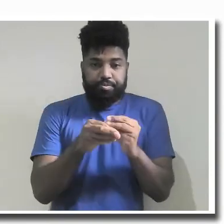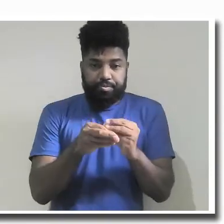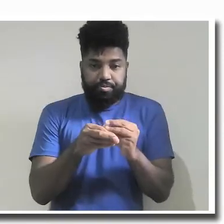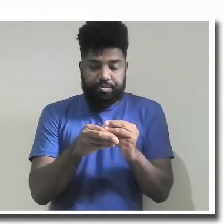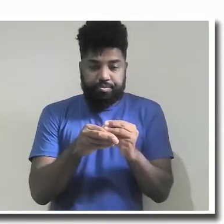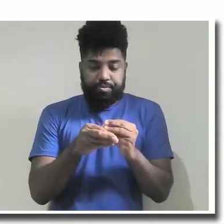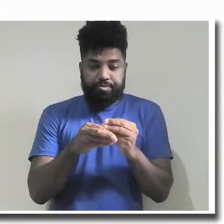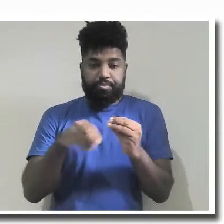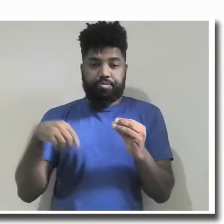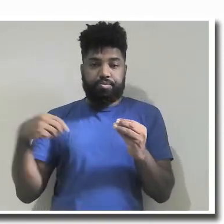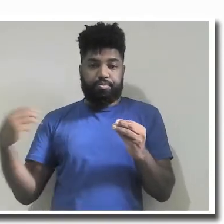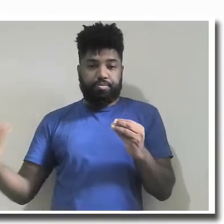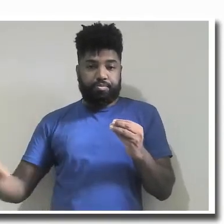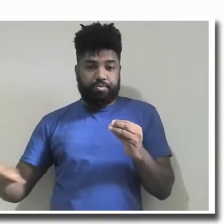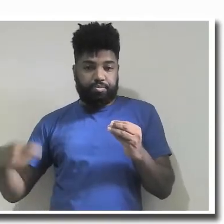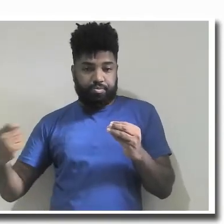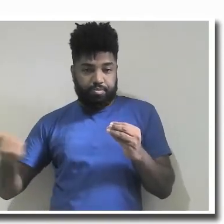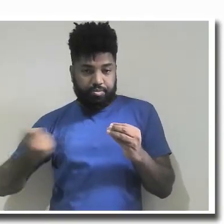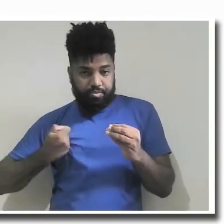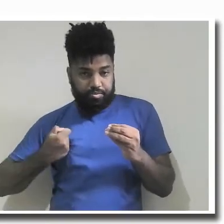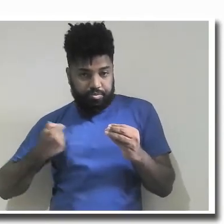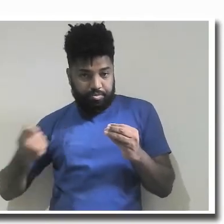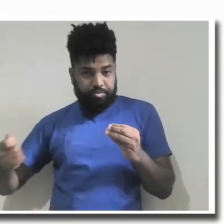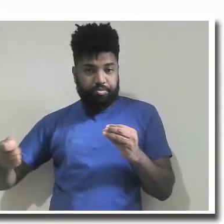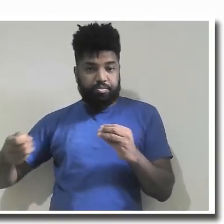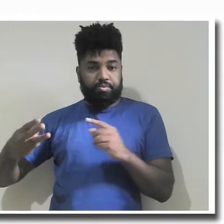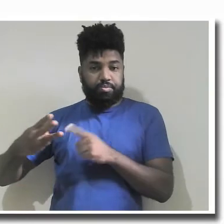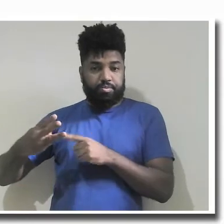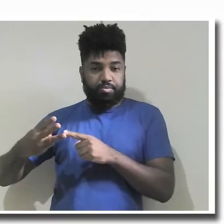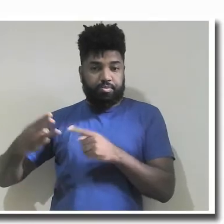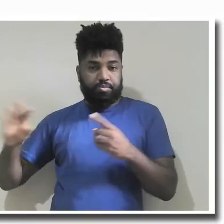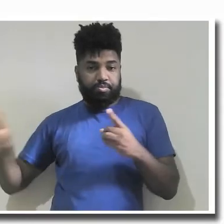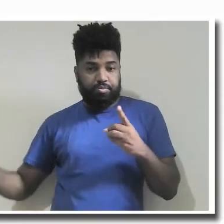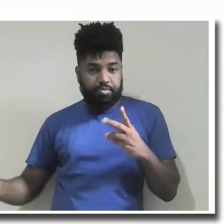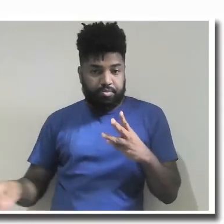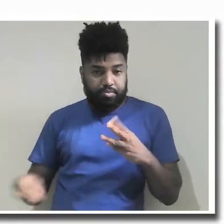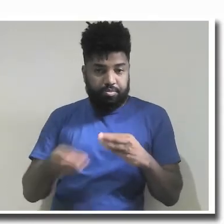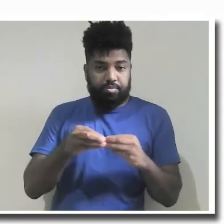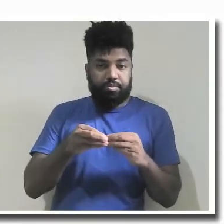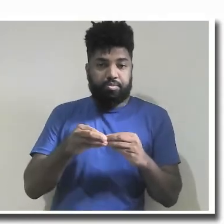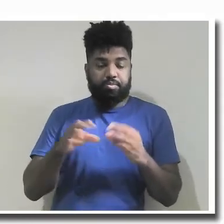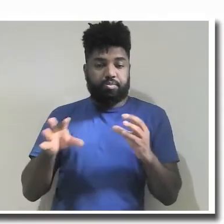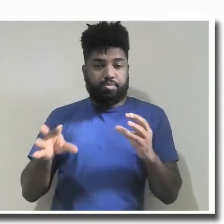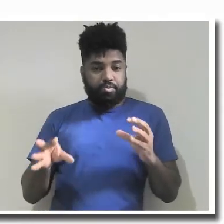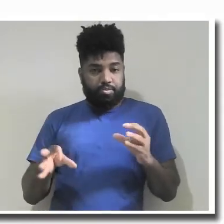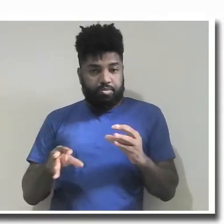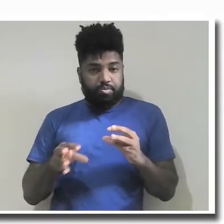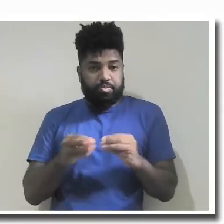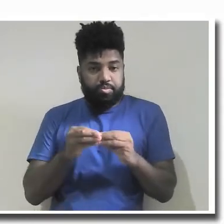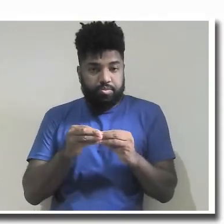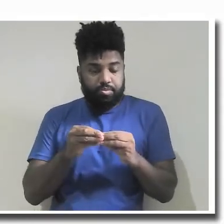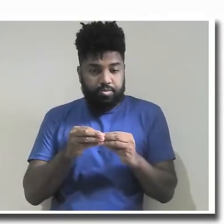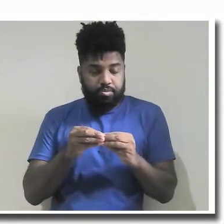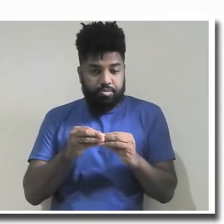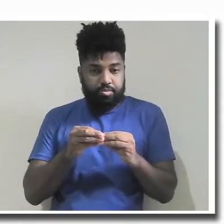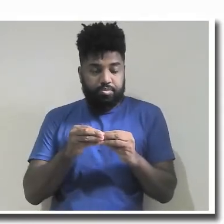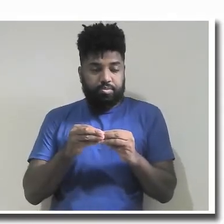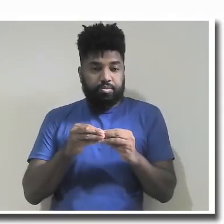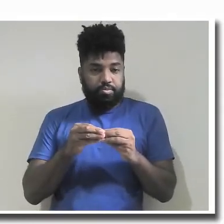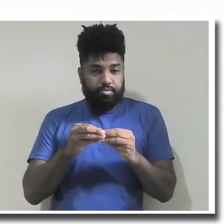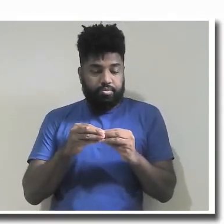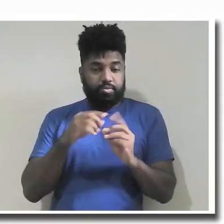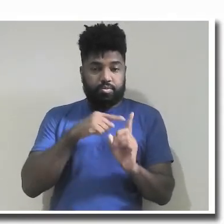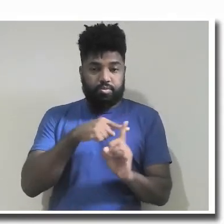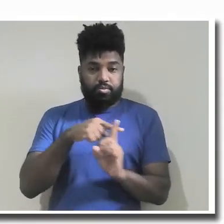um terceiro número, isto equivale a somar um número